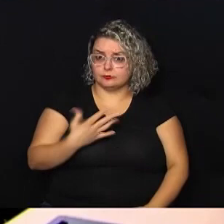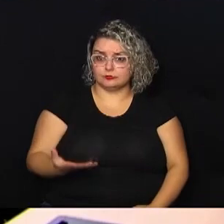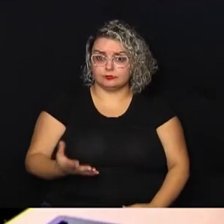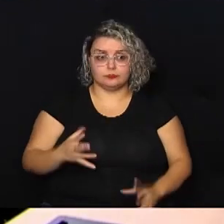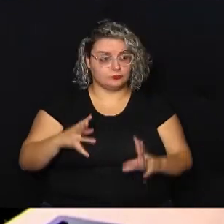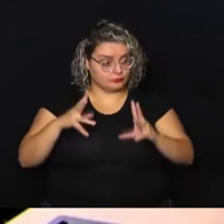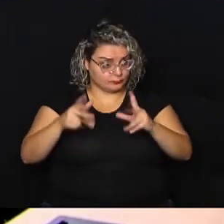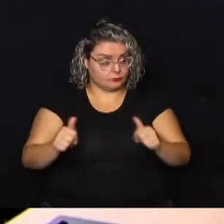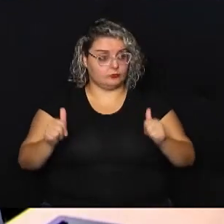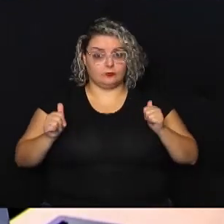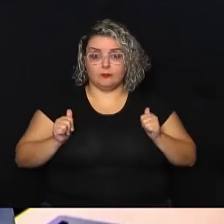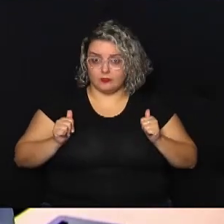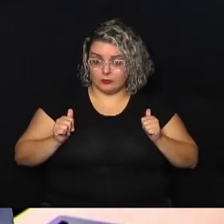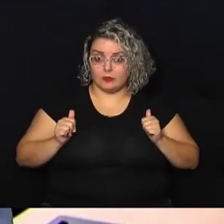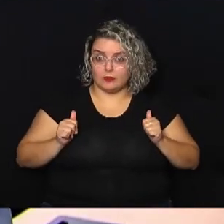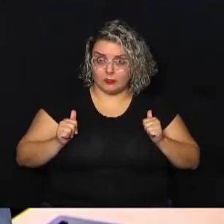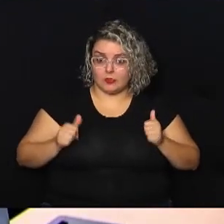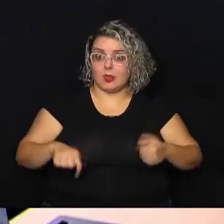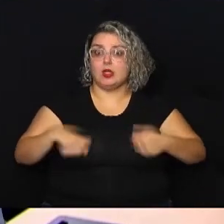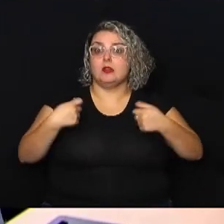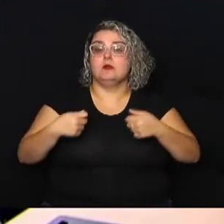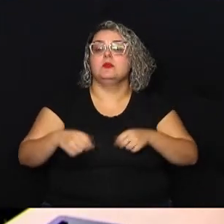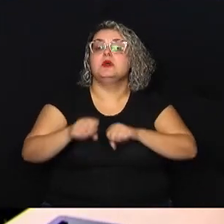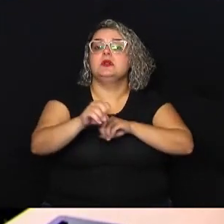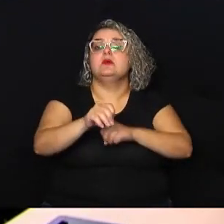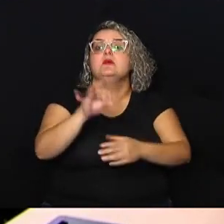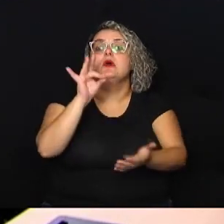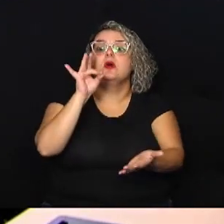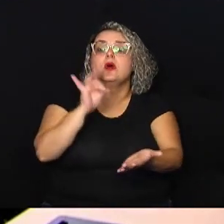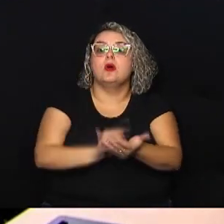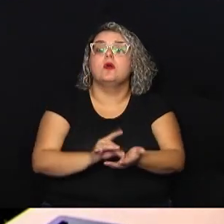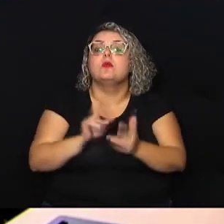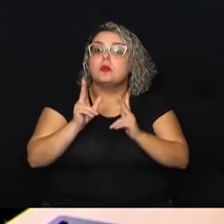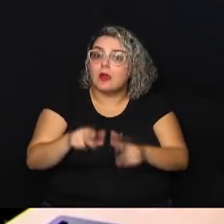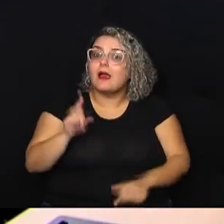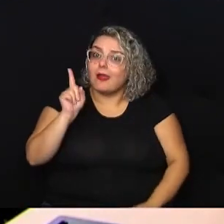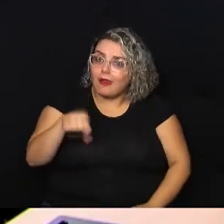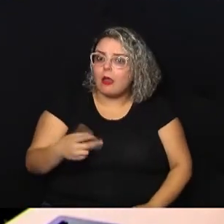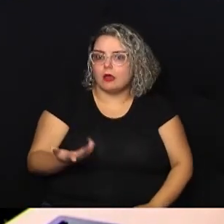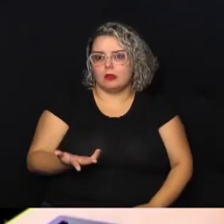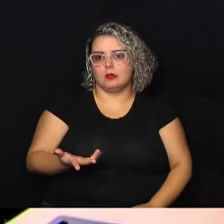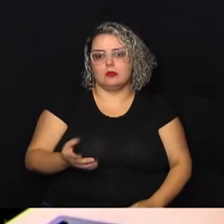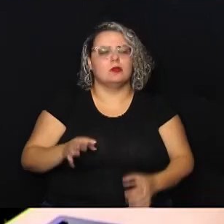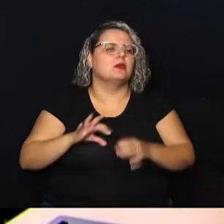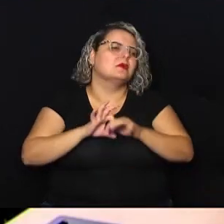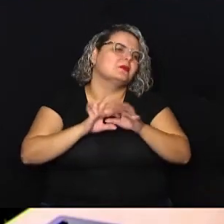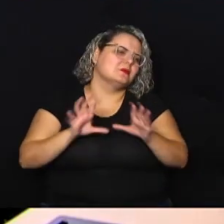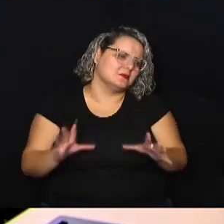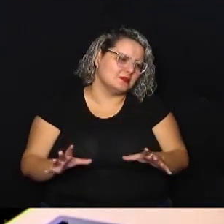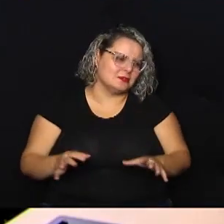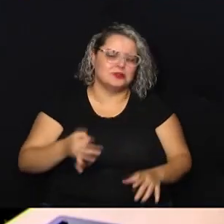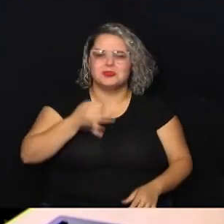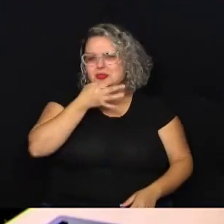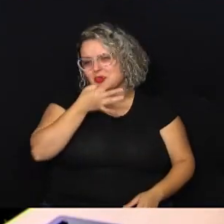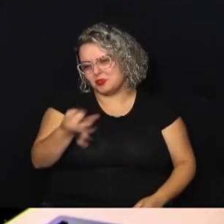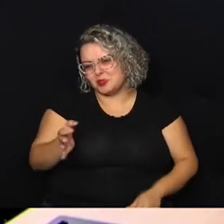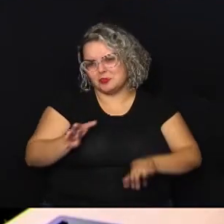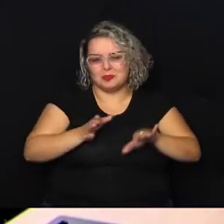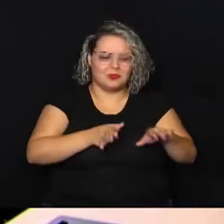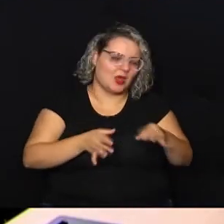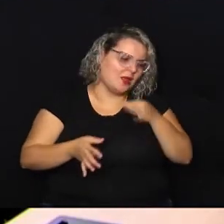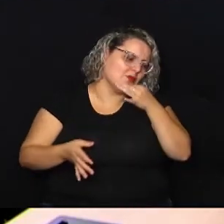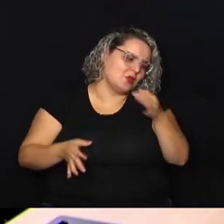totalmente imparcial, ele tem que passar a verdade como ela é e deixar a posição ou de um lado ou de